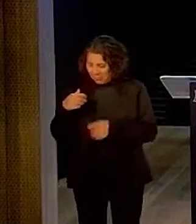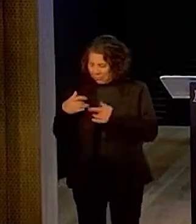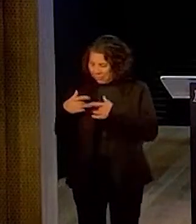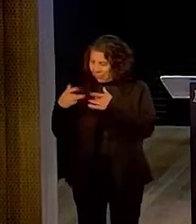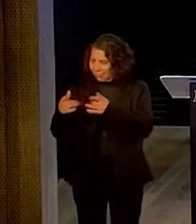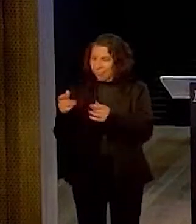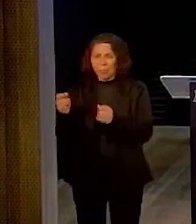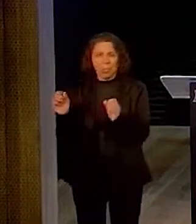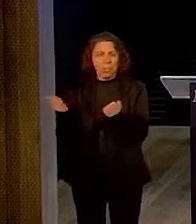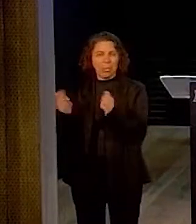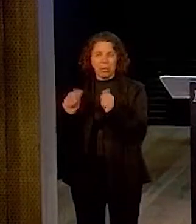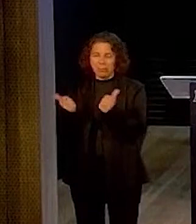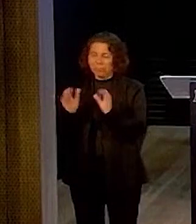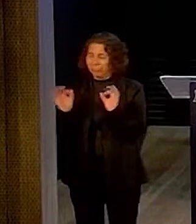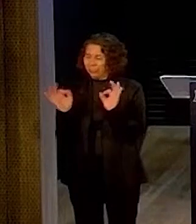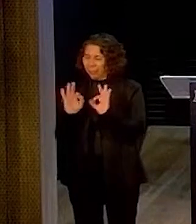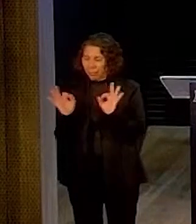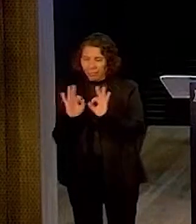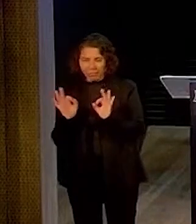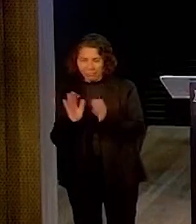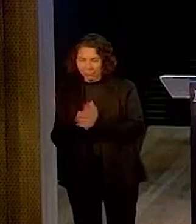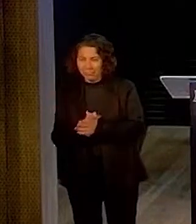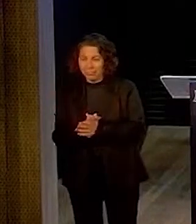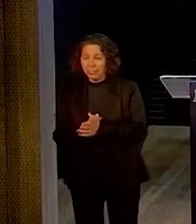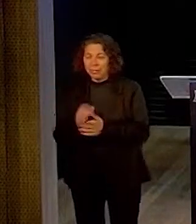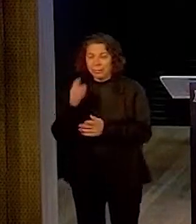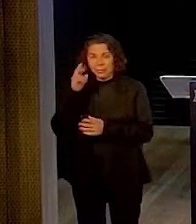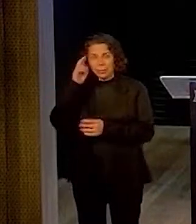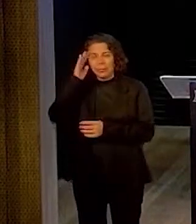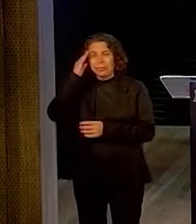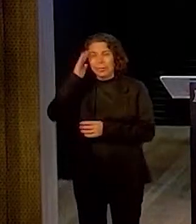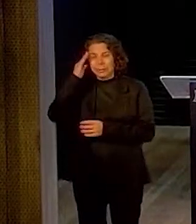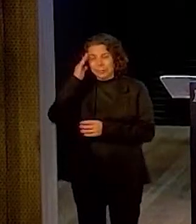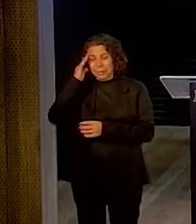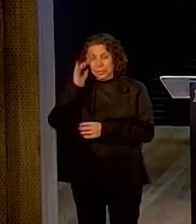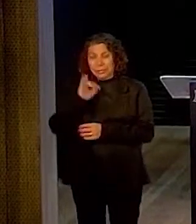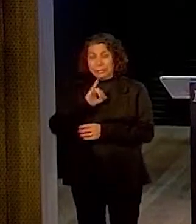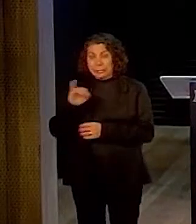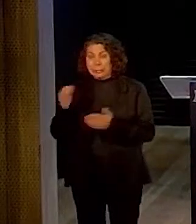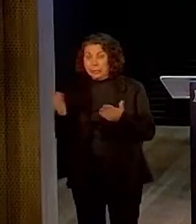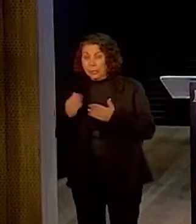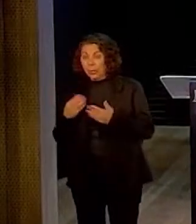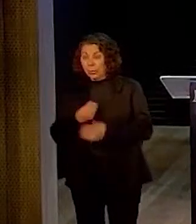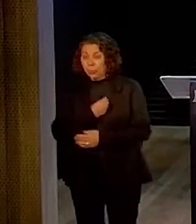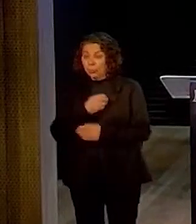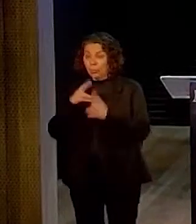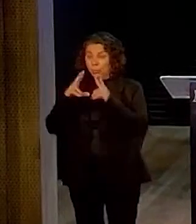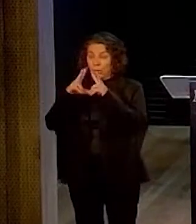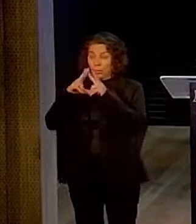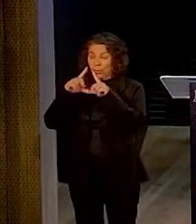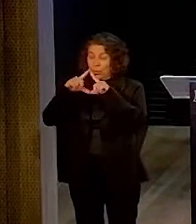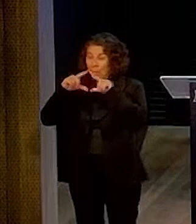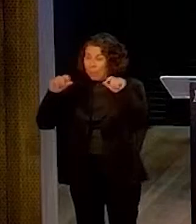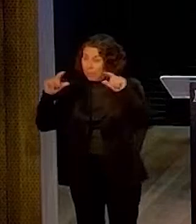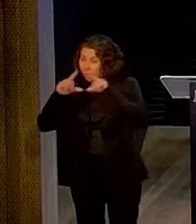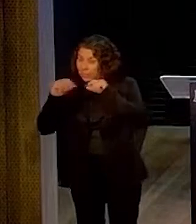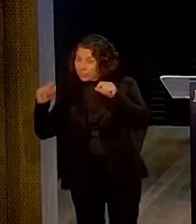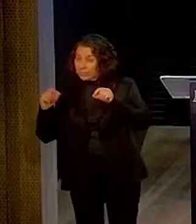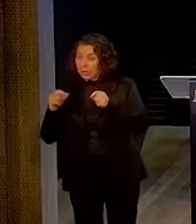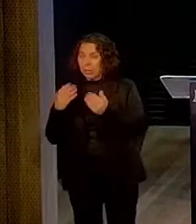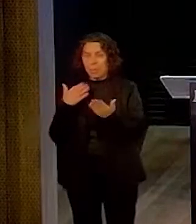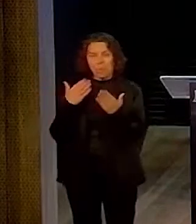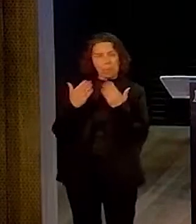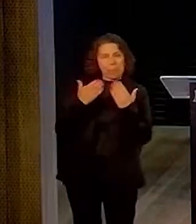cuidar dessas pessoas aonde eu estiver se hoje eu estou lá em Brasília conversando com o governo com o